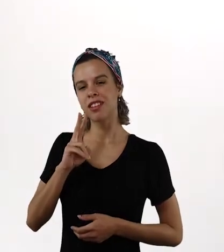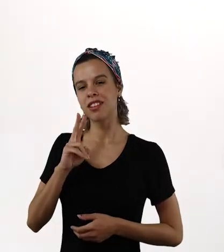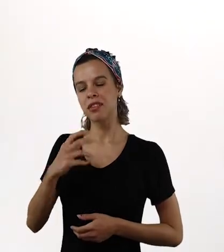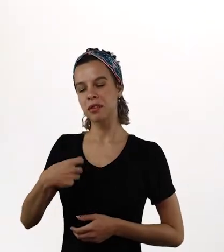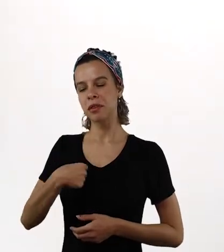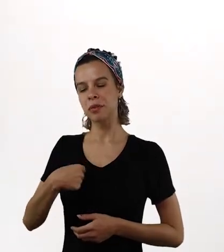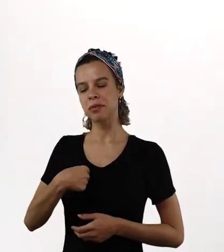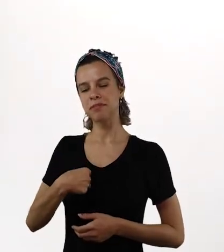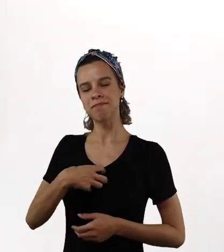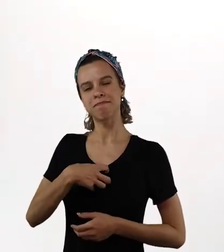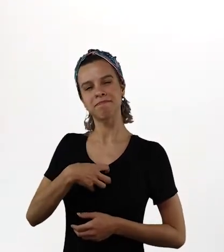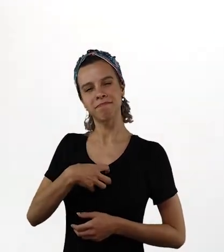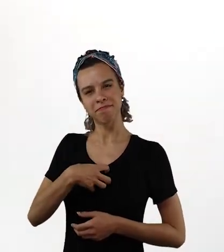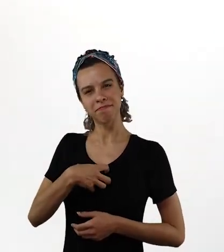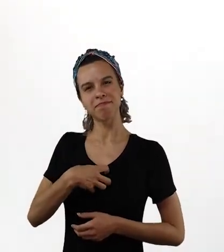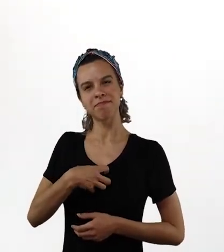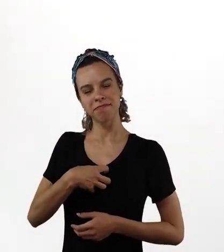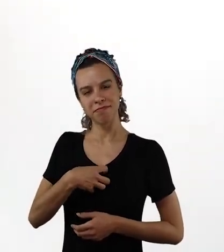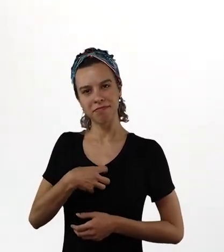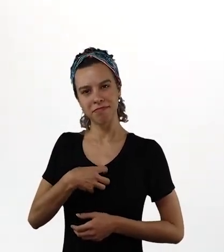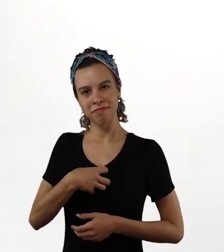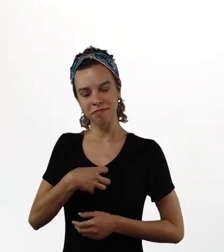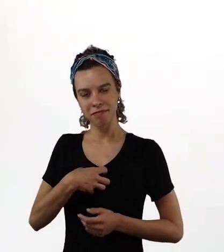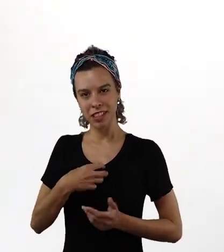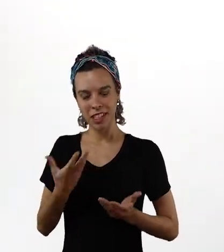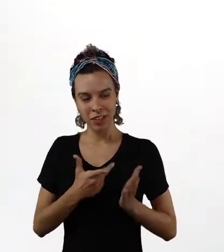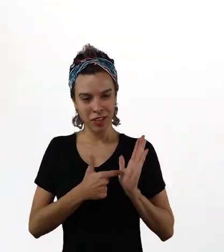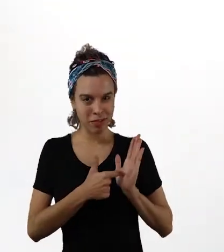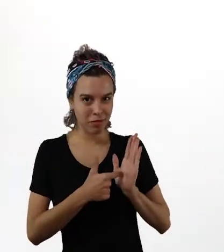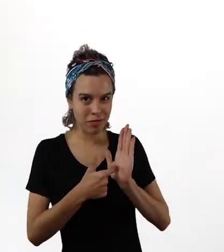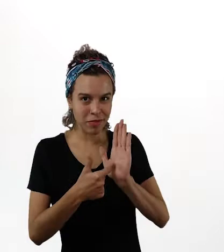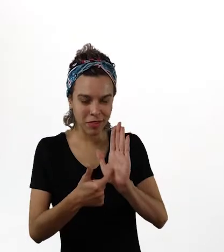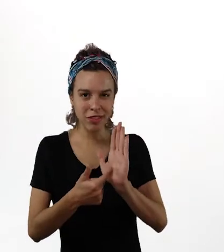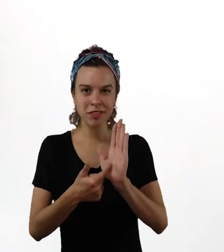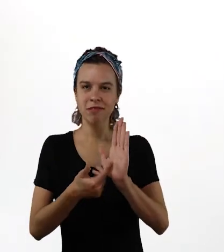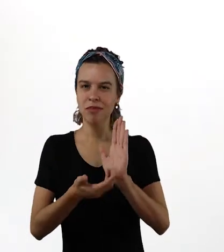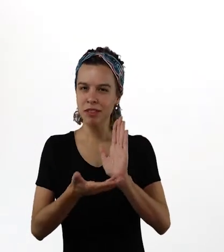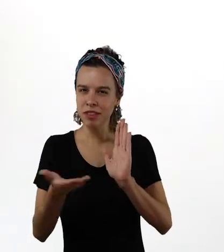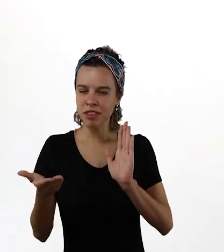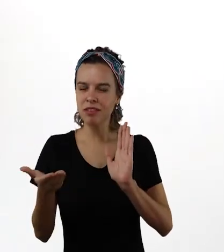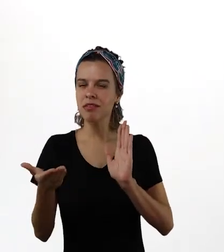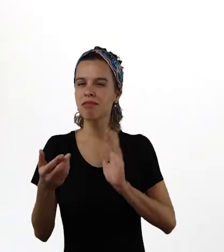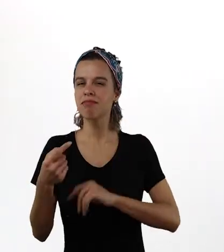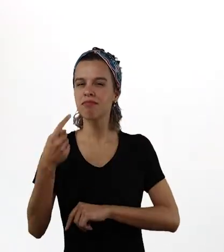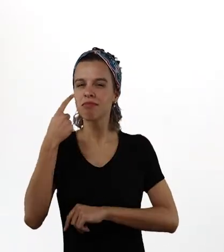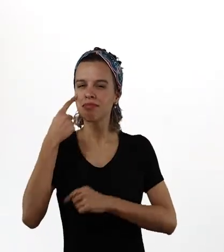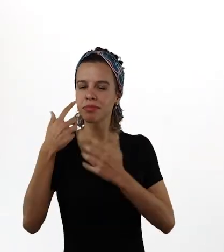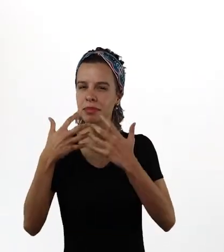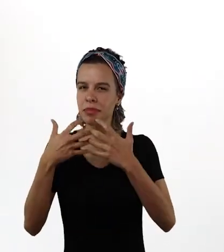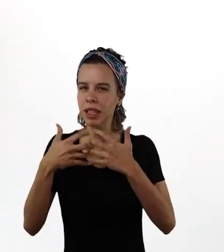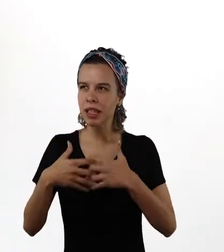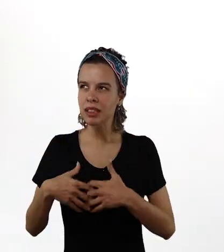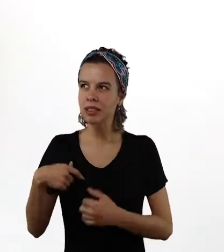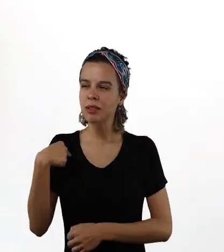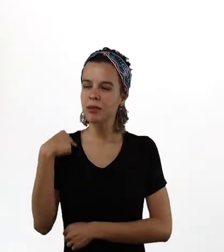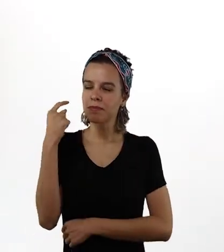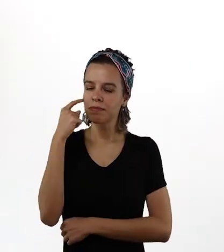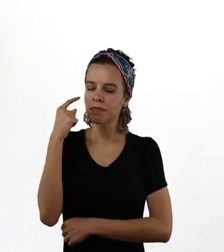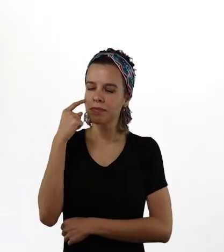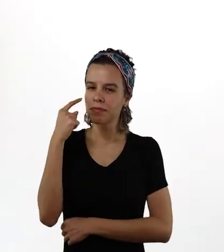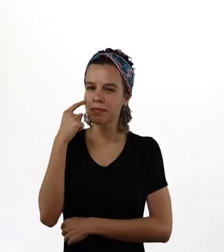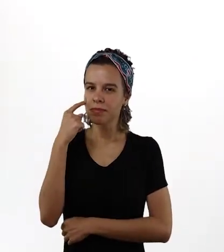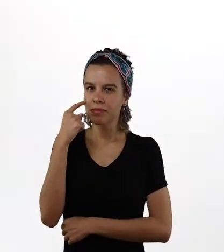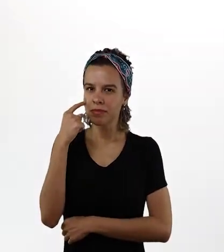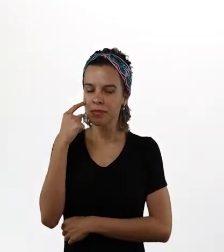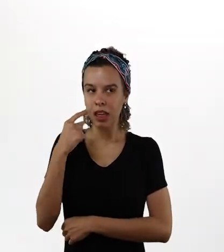mexe muito comigo, eu compartilho aqui com vocês uma reflexão que ela sempre me